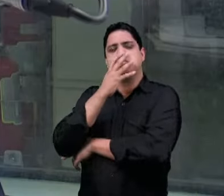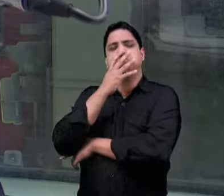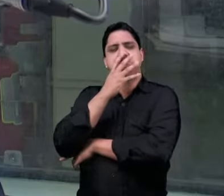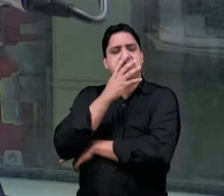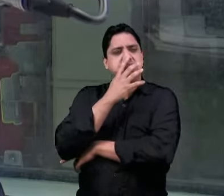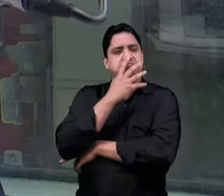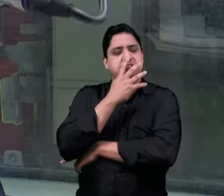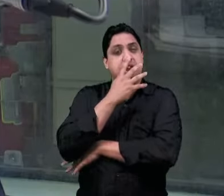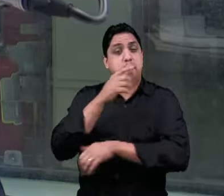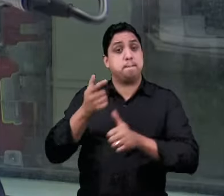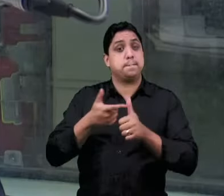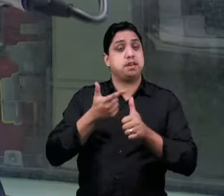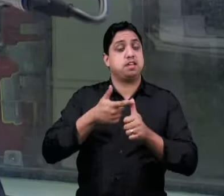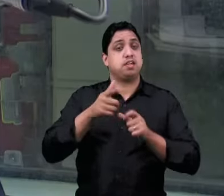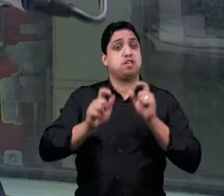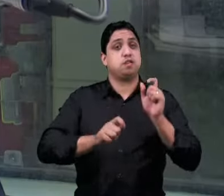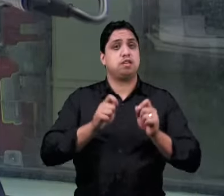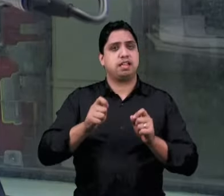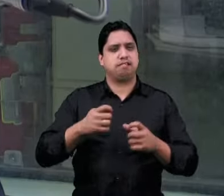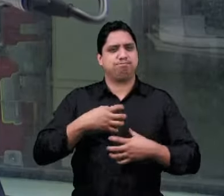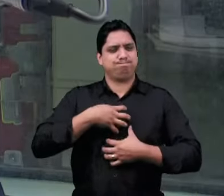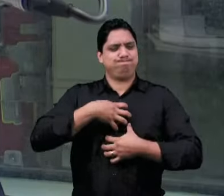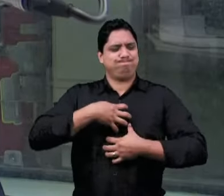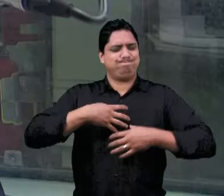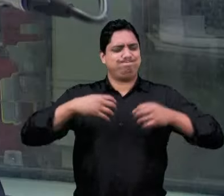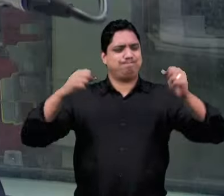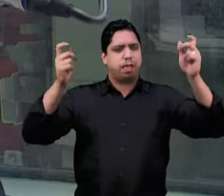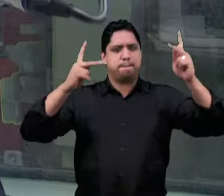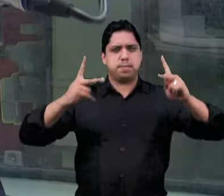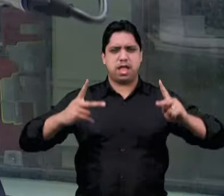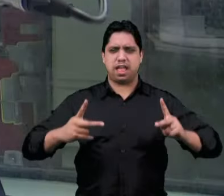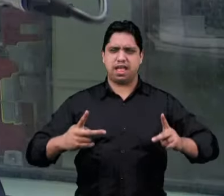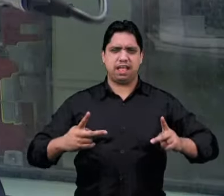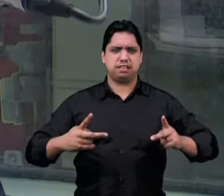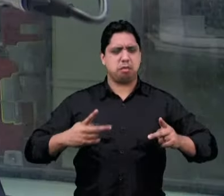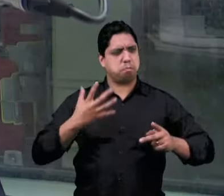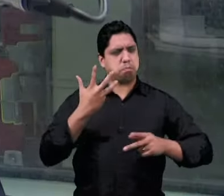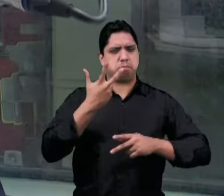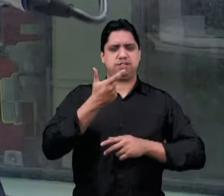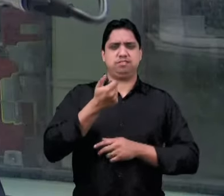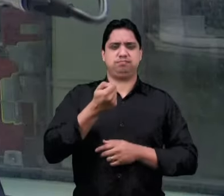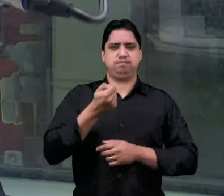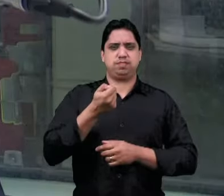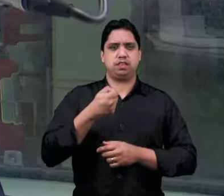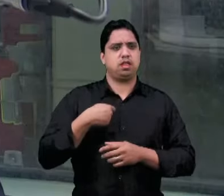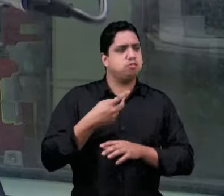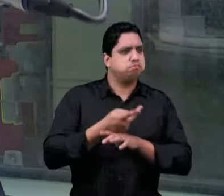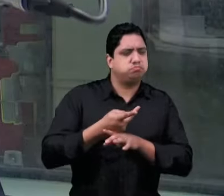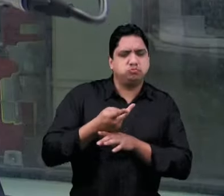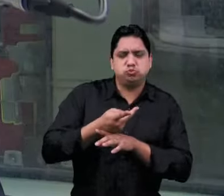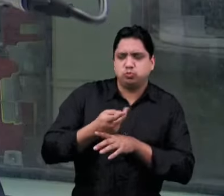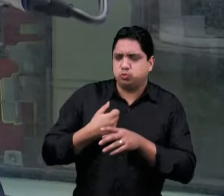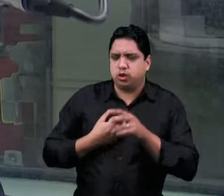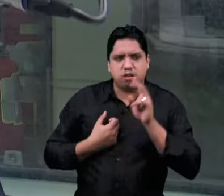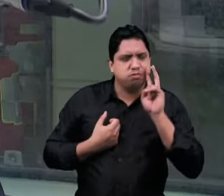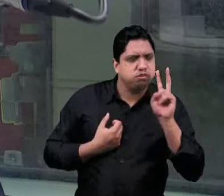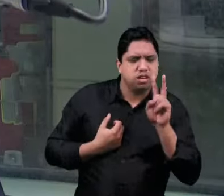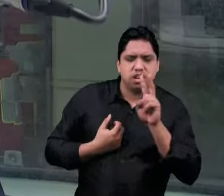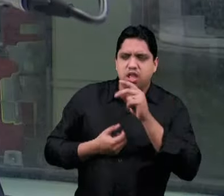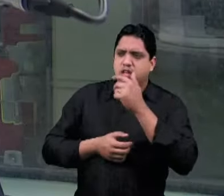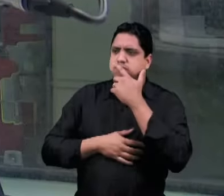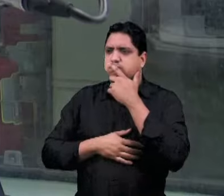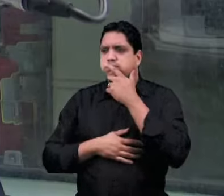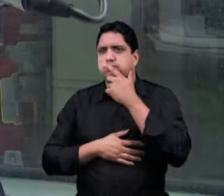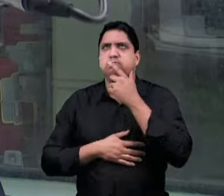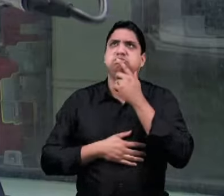atenção. Primeiro, uma sensação de paz, e eu procurava aonde estava aquilo, eu olhava para o